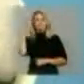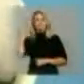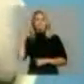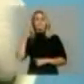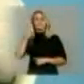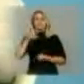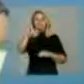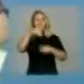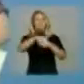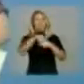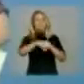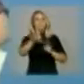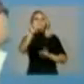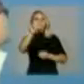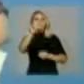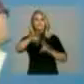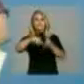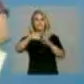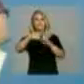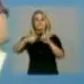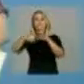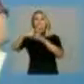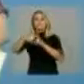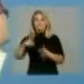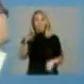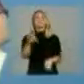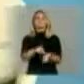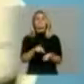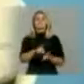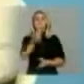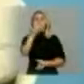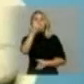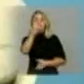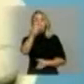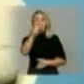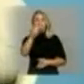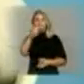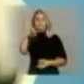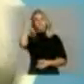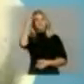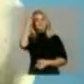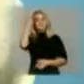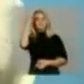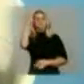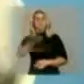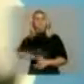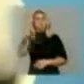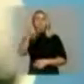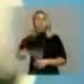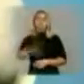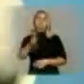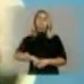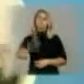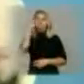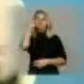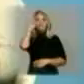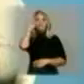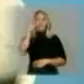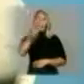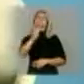eleita 5 vezes para o mandato lá Foi, na Assembleia deputada, Legislativa de São consecutivos, Paulo, né, consecutivamente. Foi